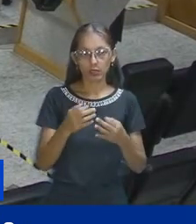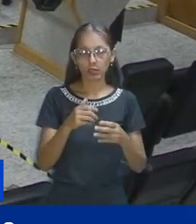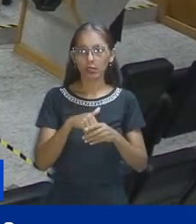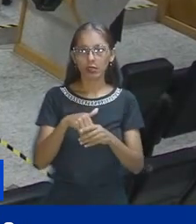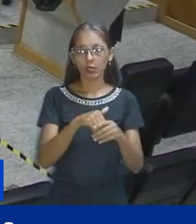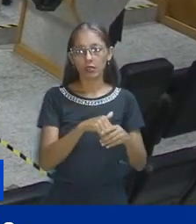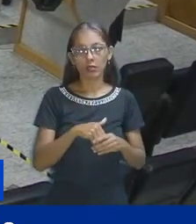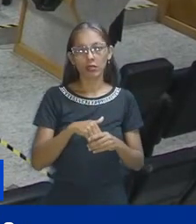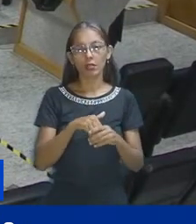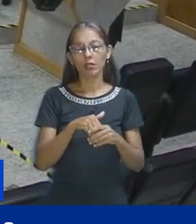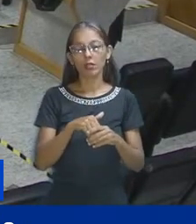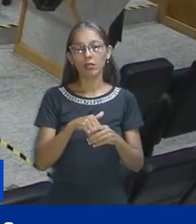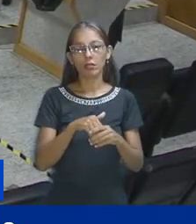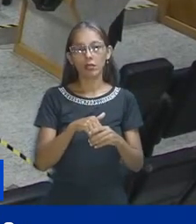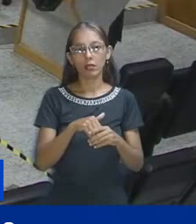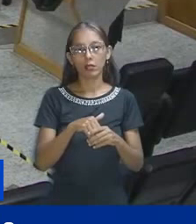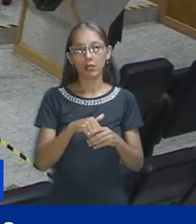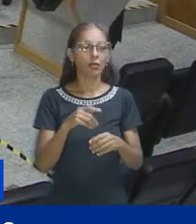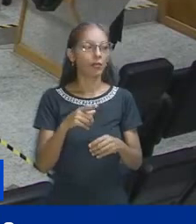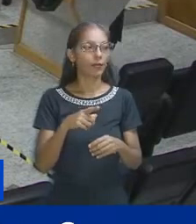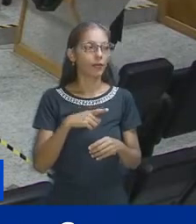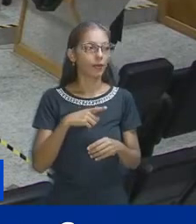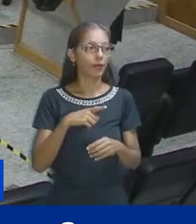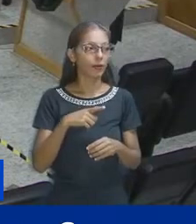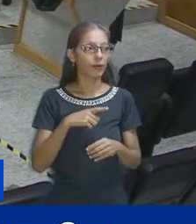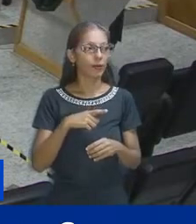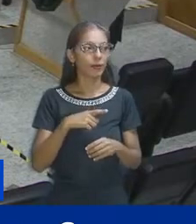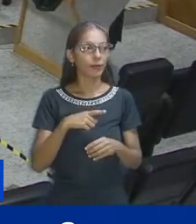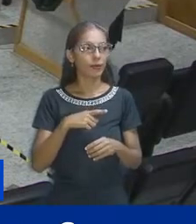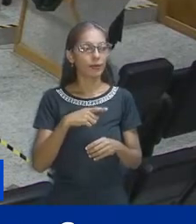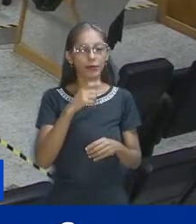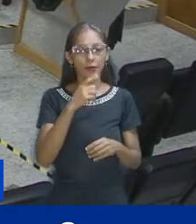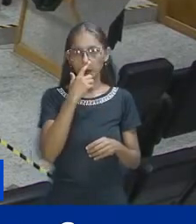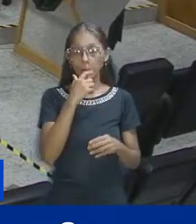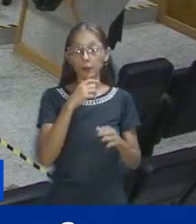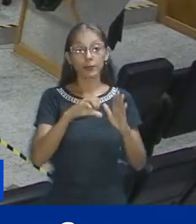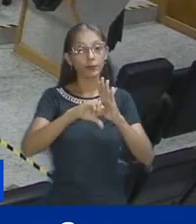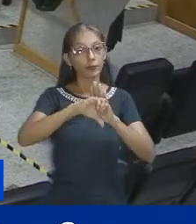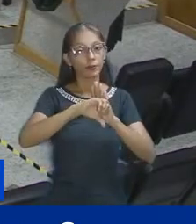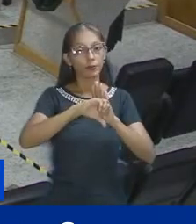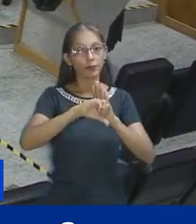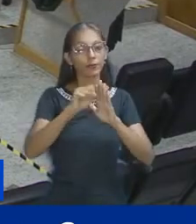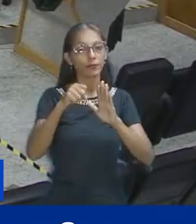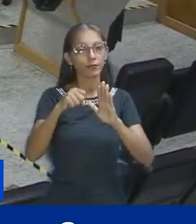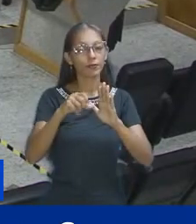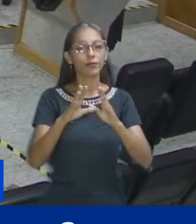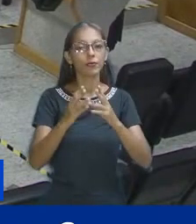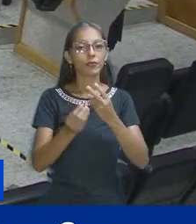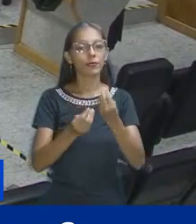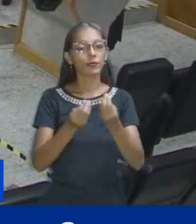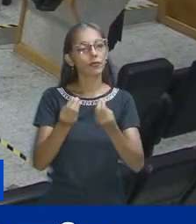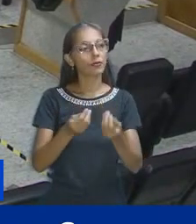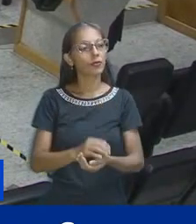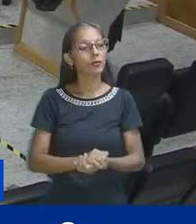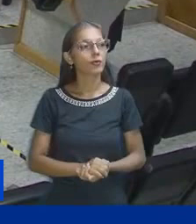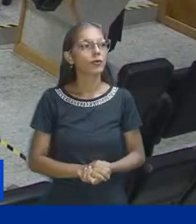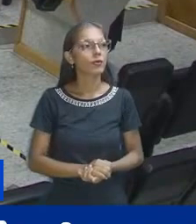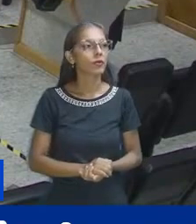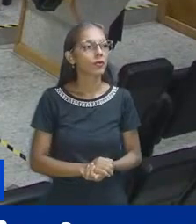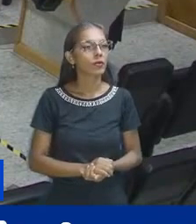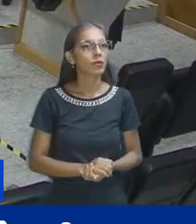criminal, ela independe da parte eleitoral. Então, assim, com a devida vênia, Vossa Excelência não